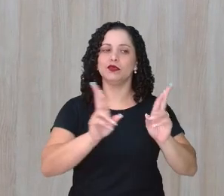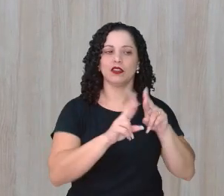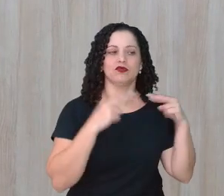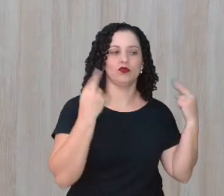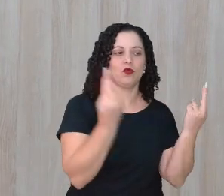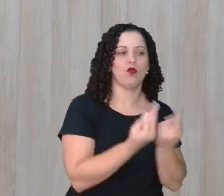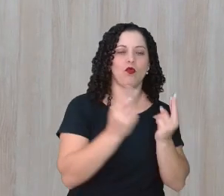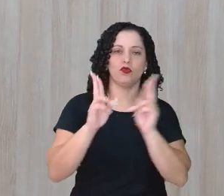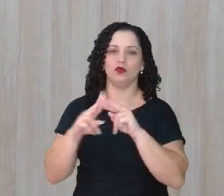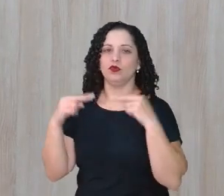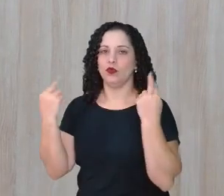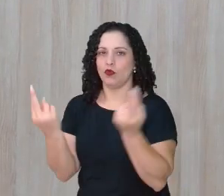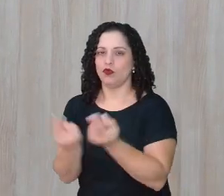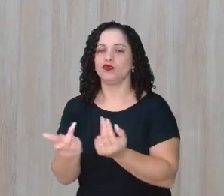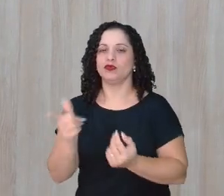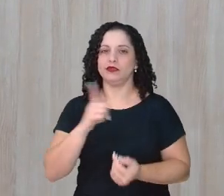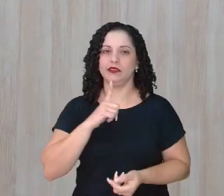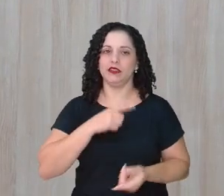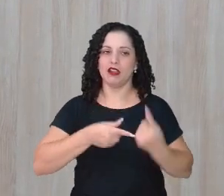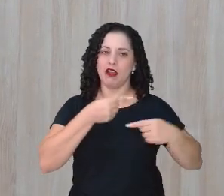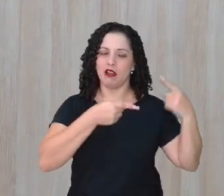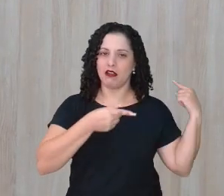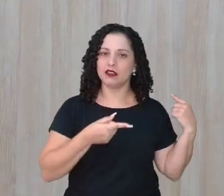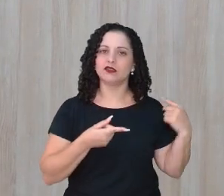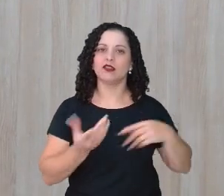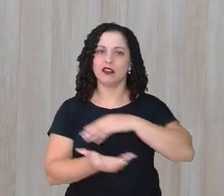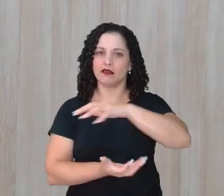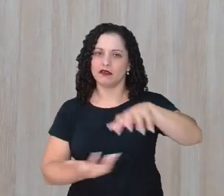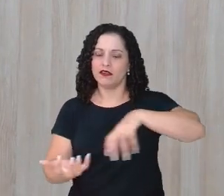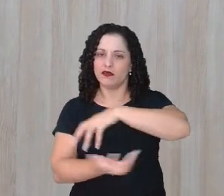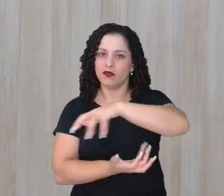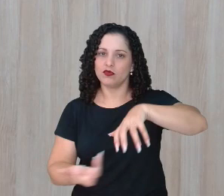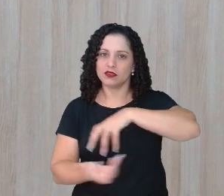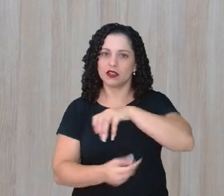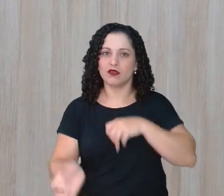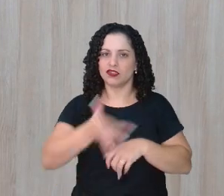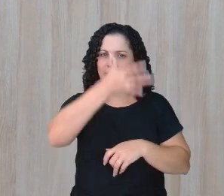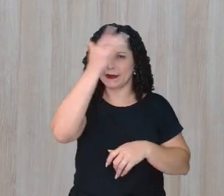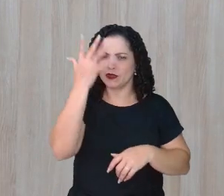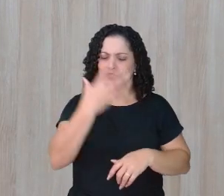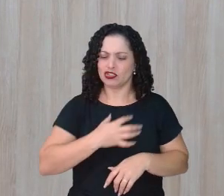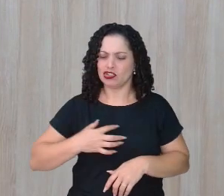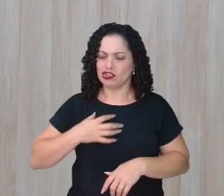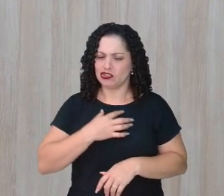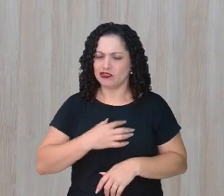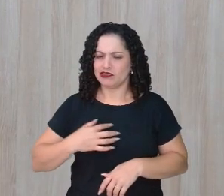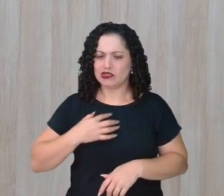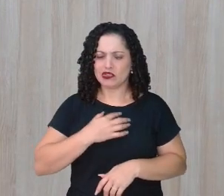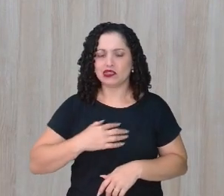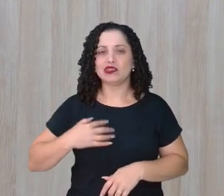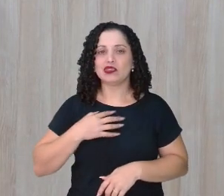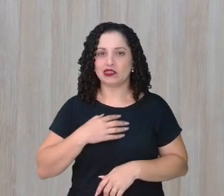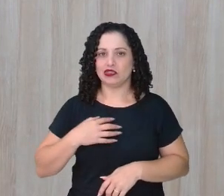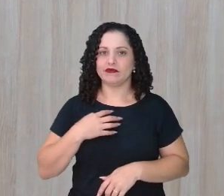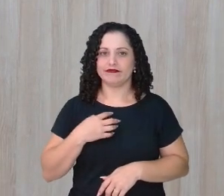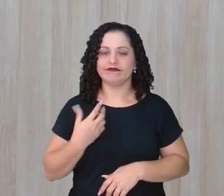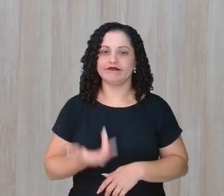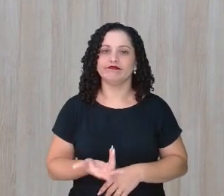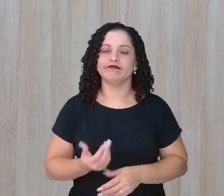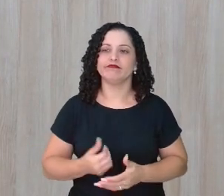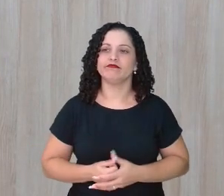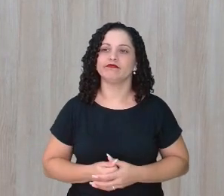início ali da Revolução, que as pessoas estavam insatisfeitas, que havia aquele